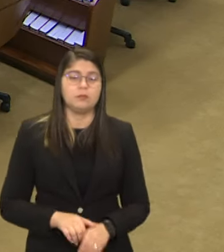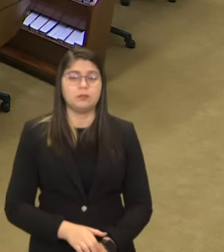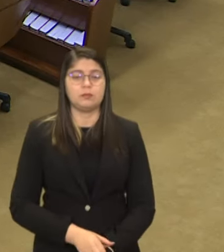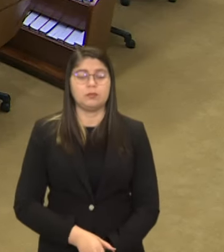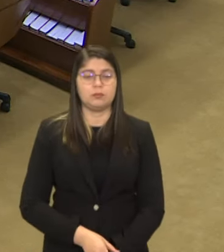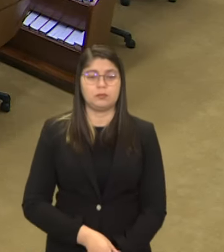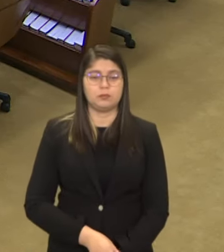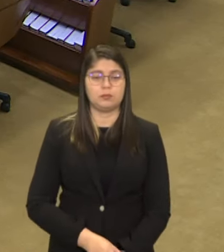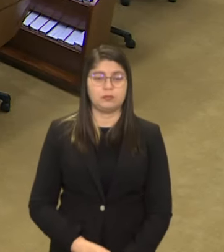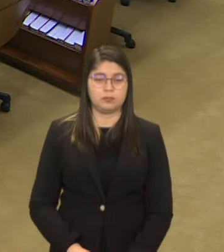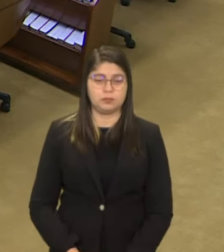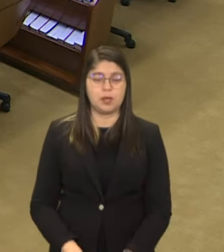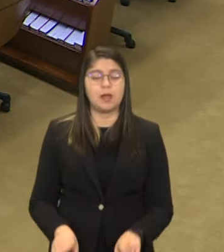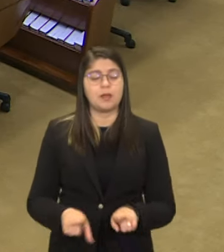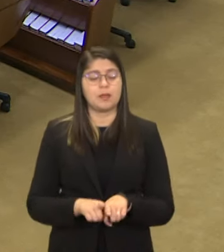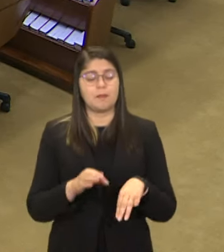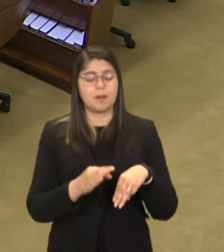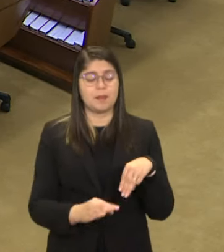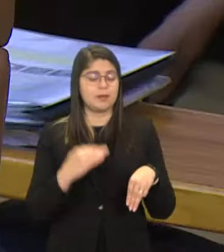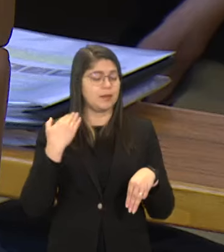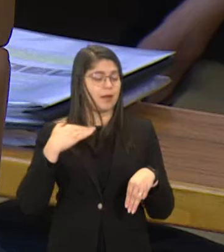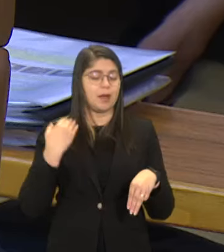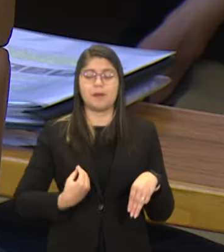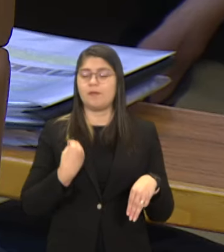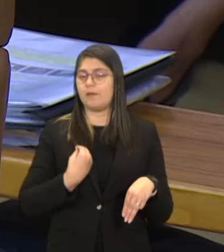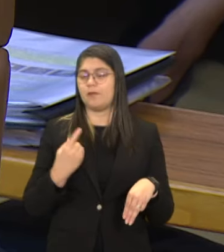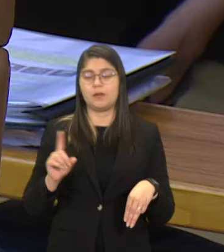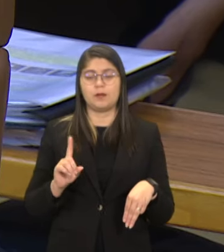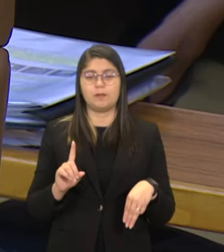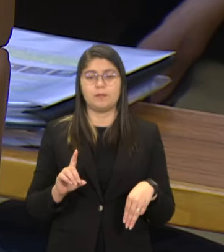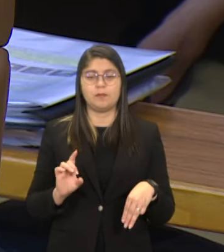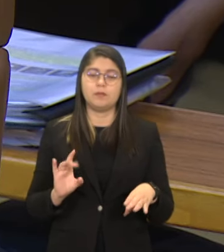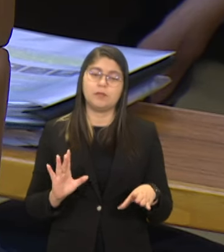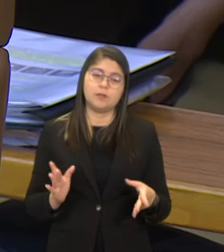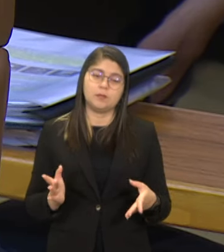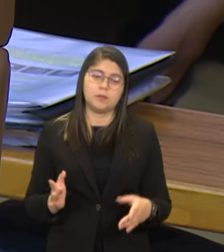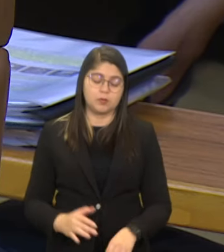não está aqui. A ministra Carmen não está aqui. Eu só devolveria